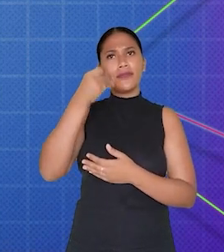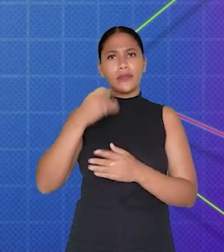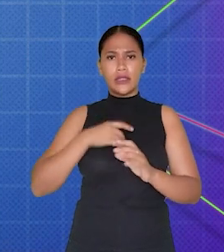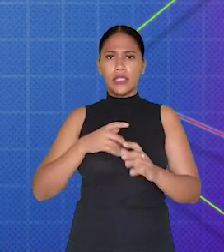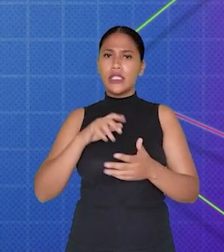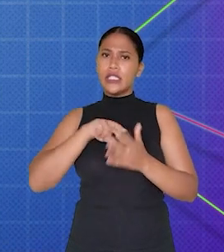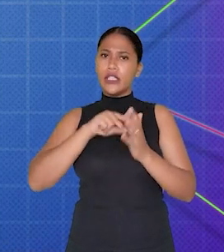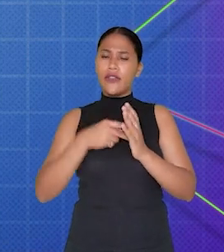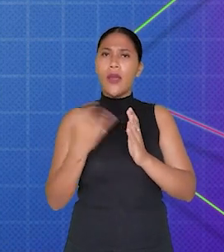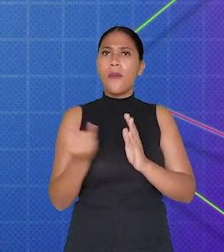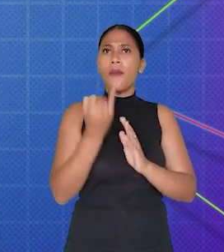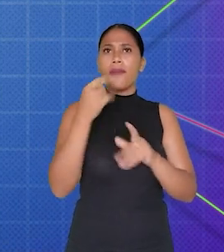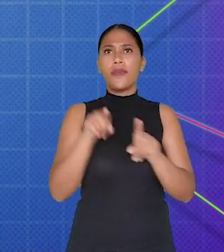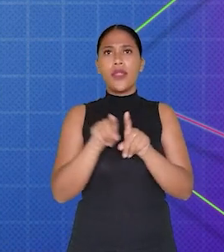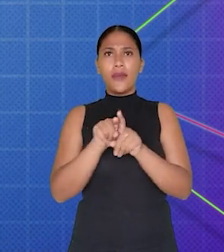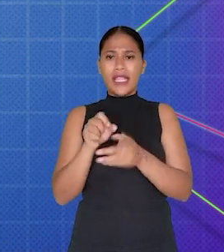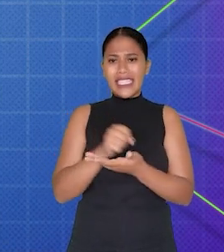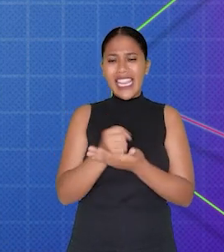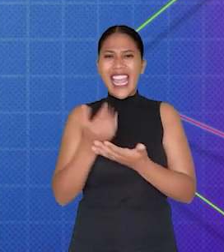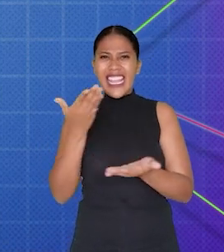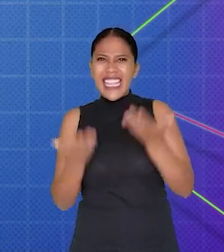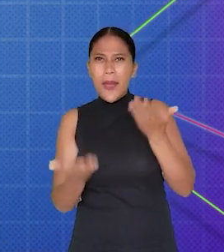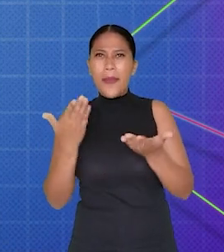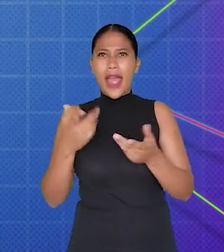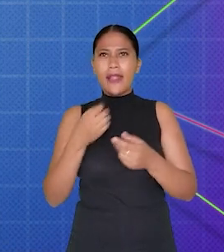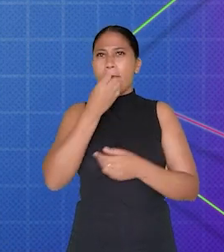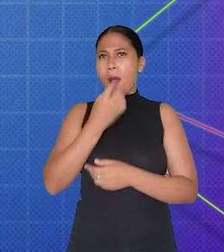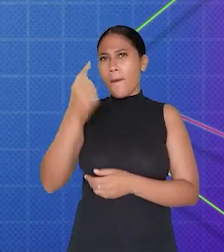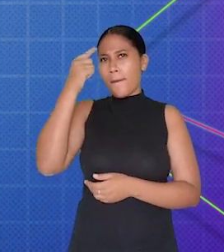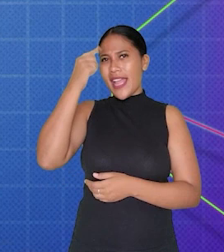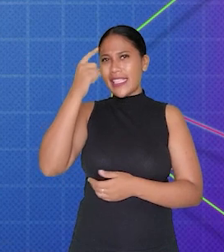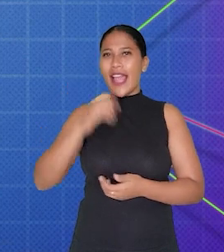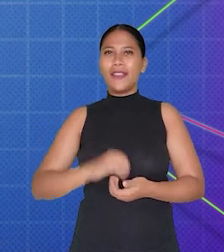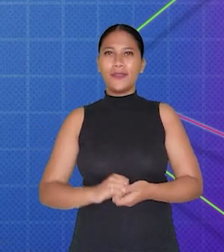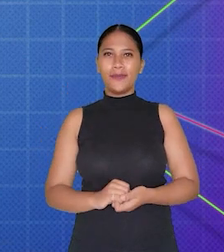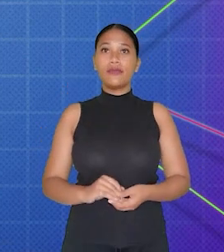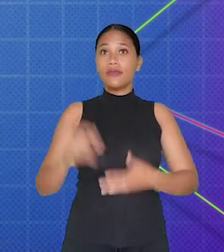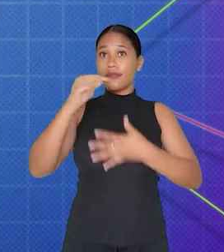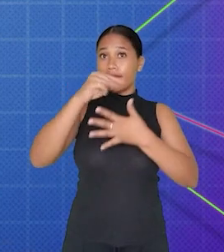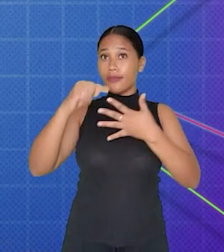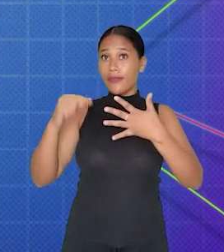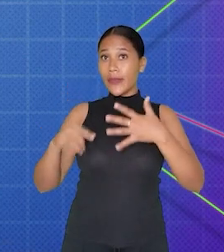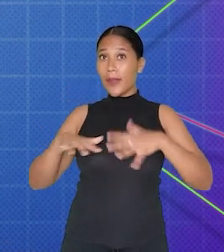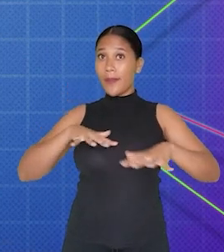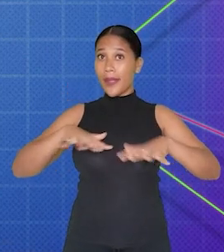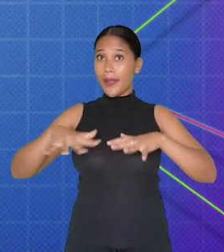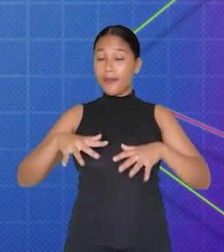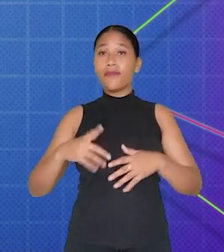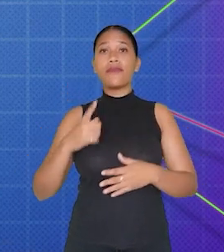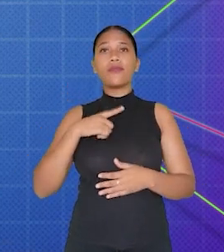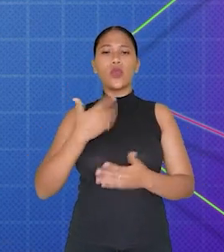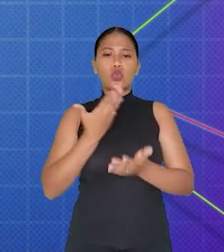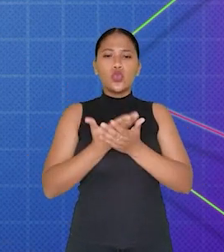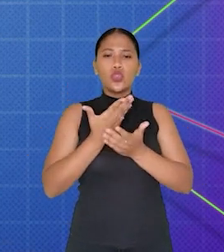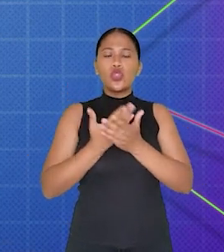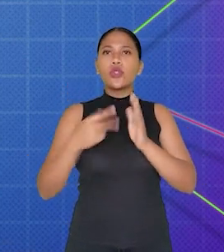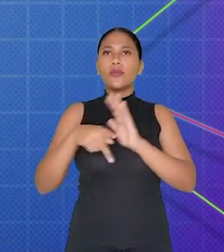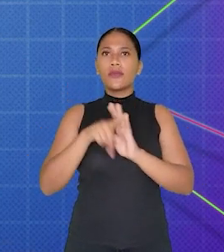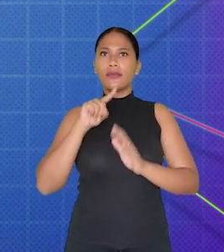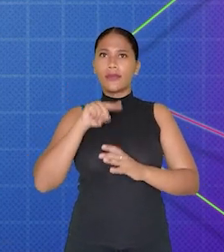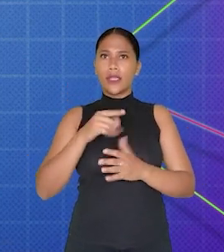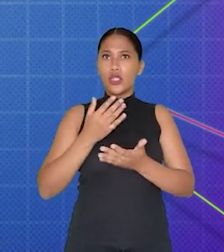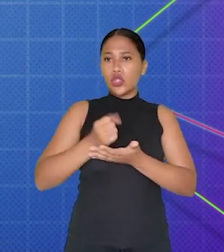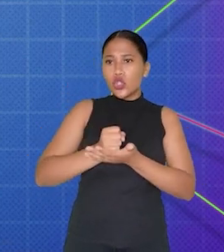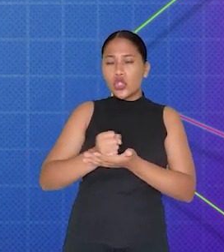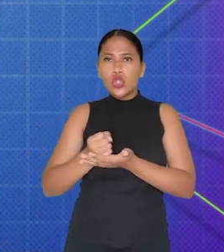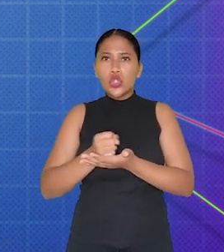experiência envolvente e significativa, com uma jogabilidade equilibrada e bem pensada. Elementos e mecânicas. O estudo da